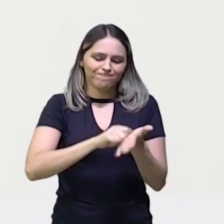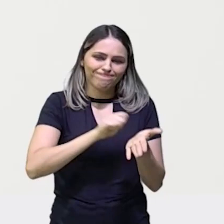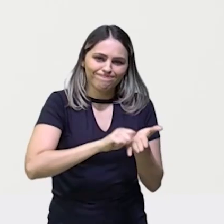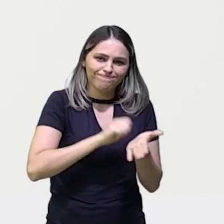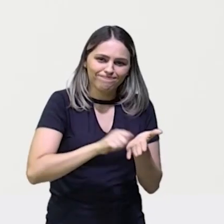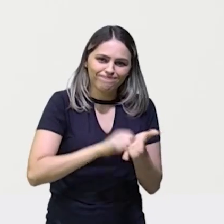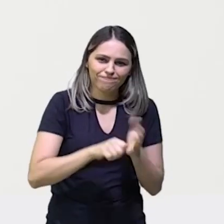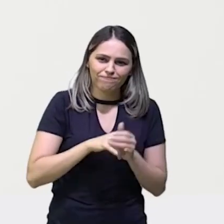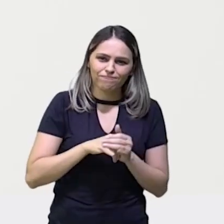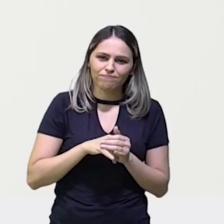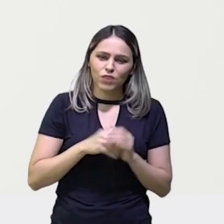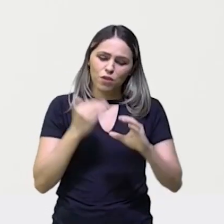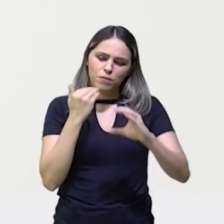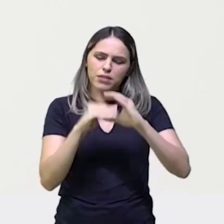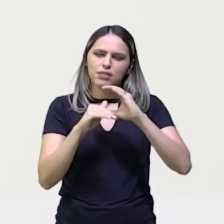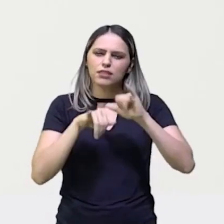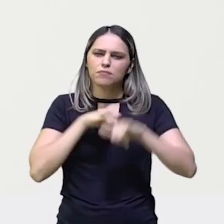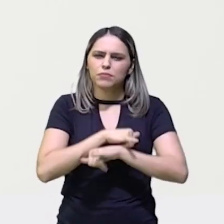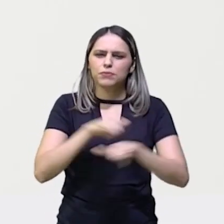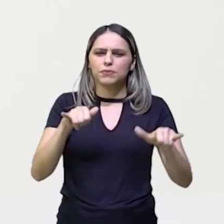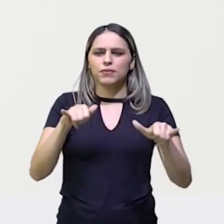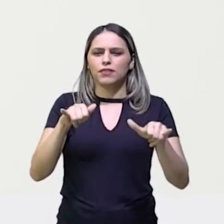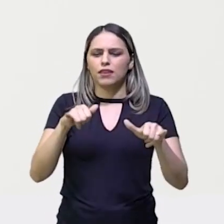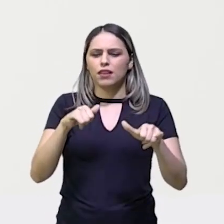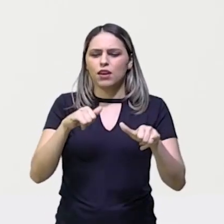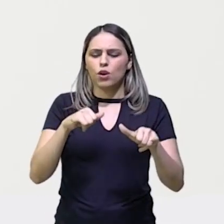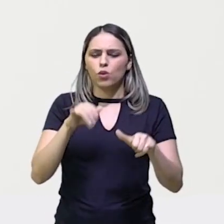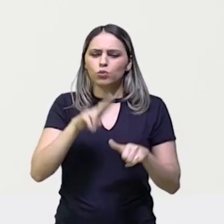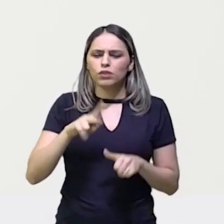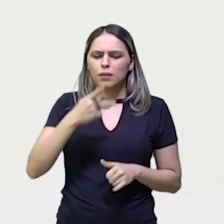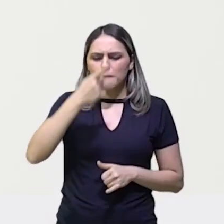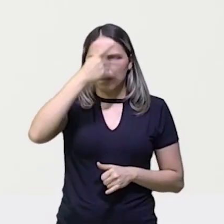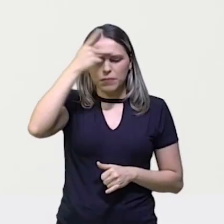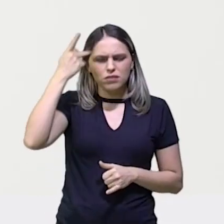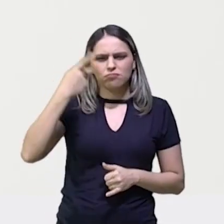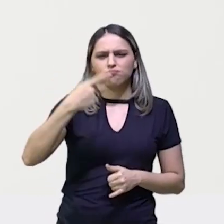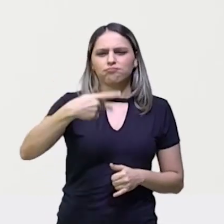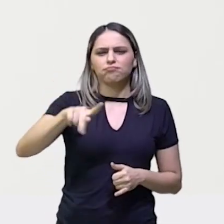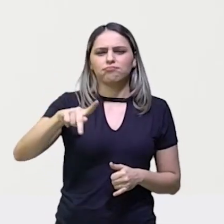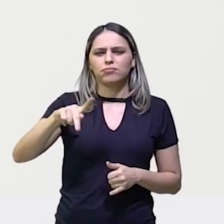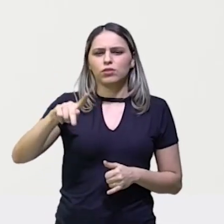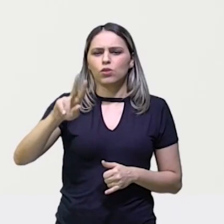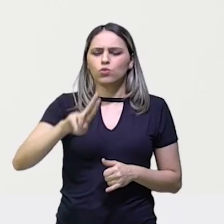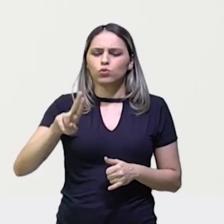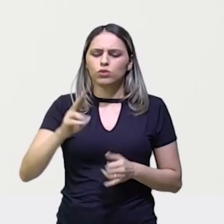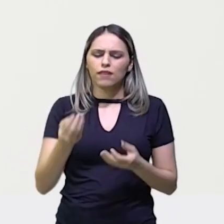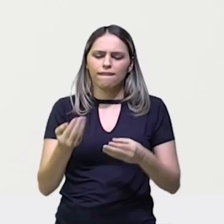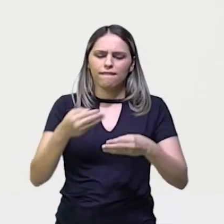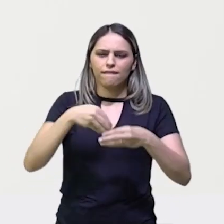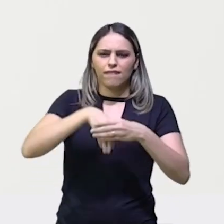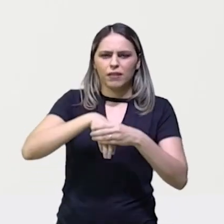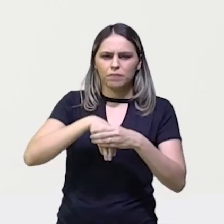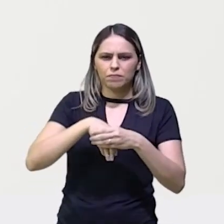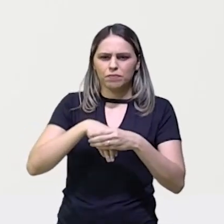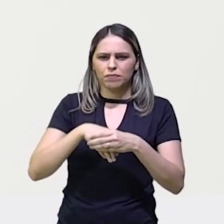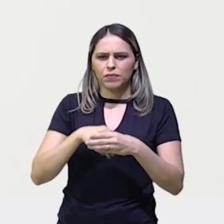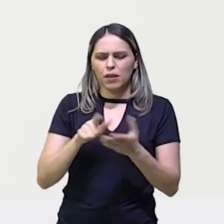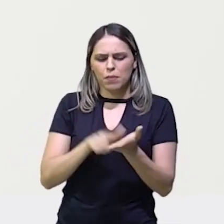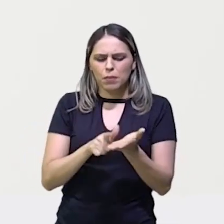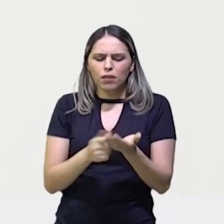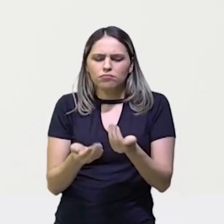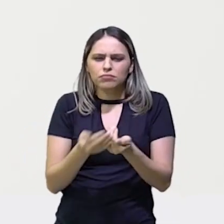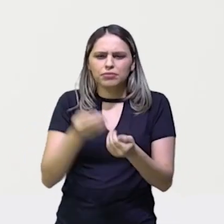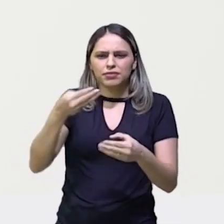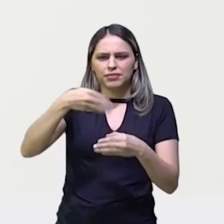escrita para outra pessoa. É colocada em um envelope. Isso aqui é um envelope,